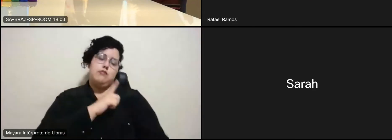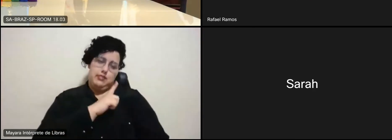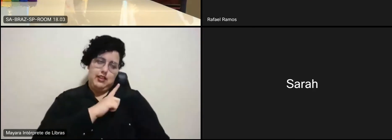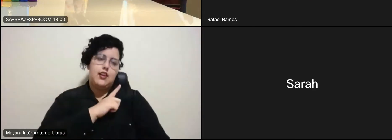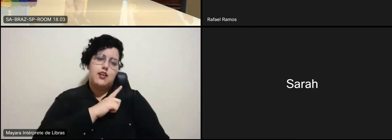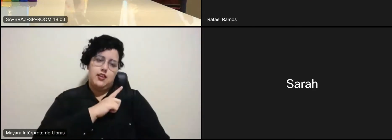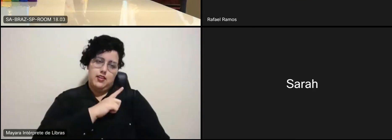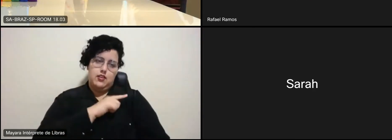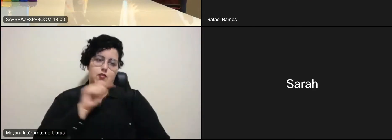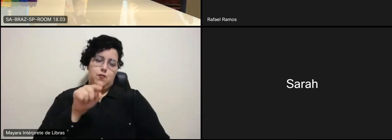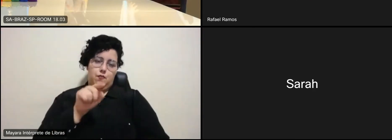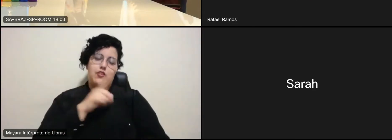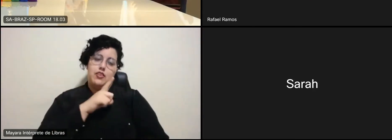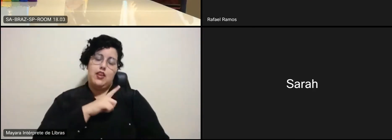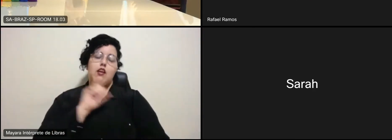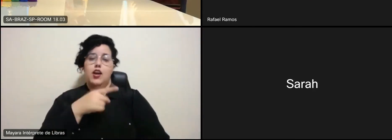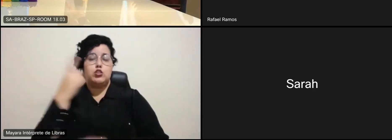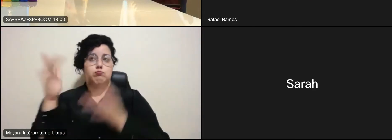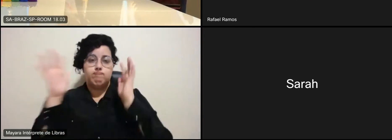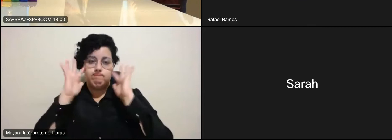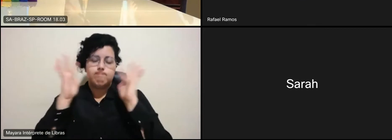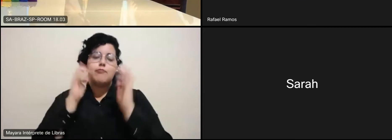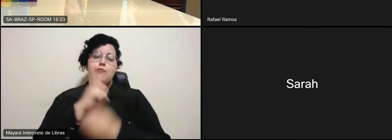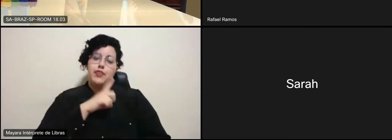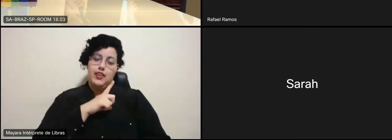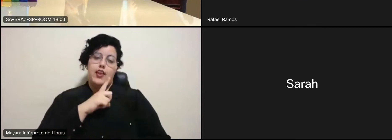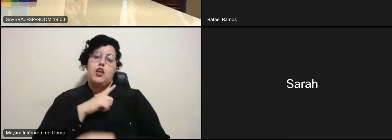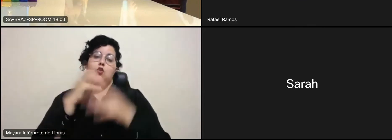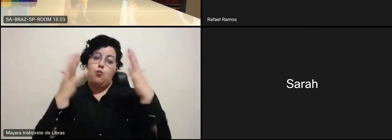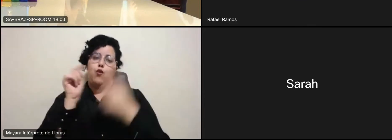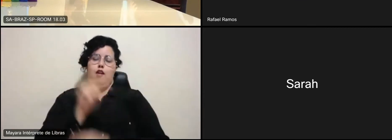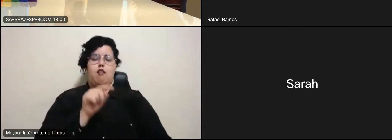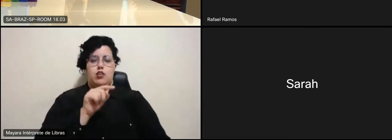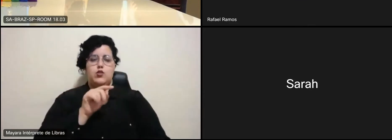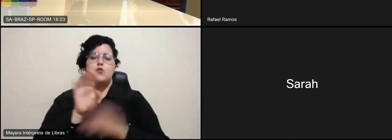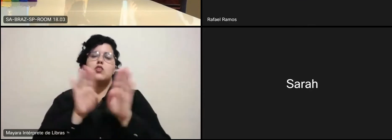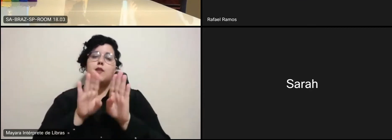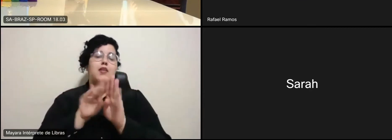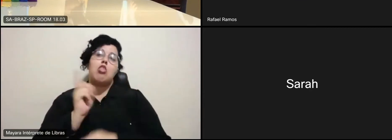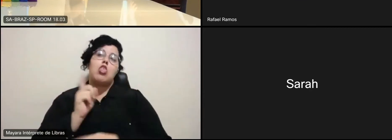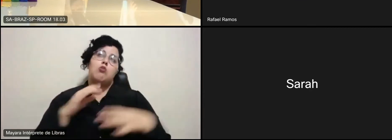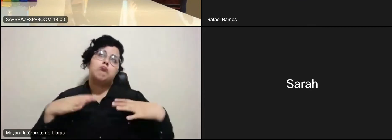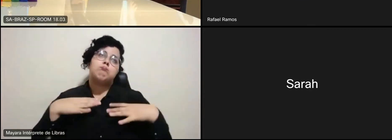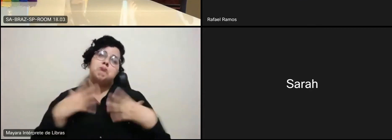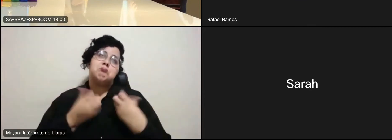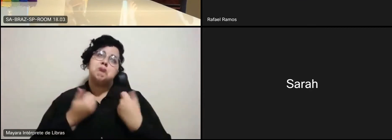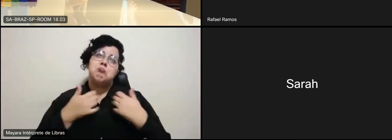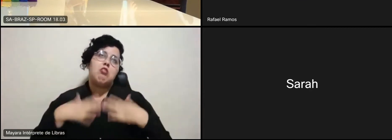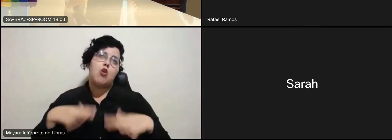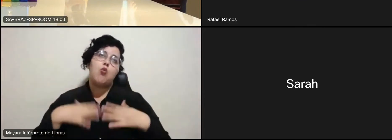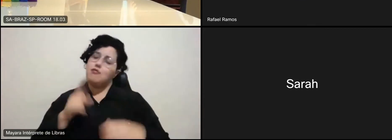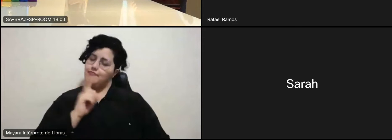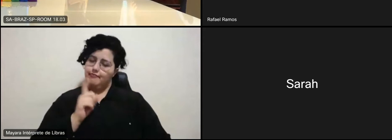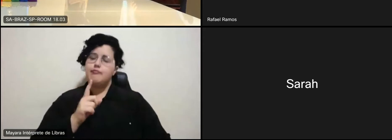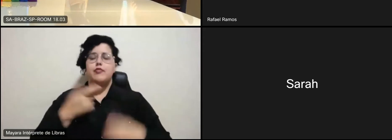eu sempre falo, eu sou um pouco revoltado às vezes, assim, a gente tem que comemorar, mas não se acomodar, porque acho que tem muito para alcançar ainda, tem